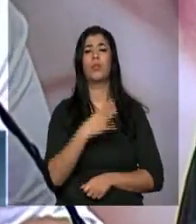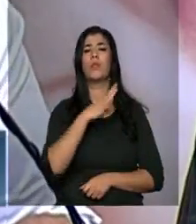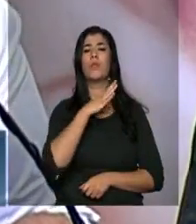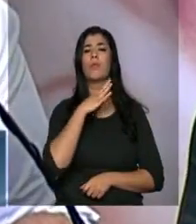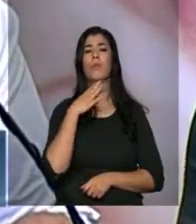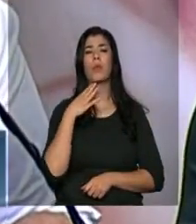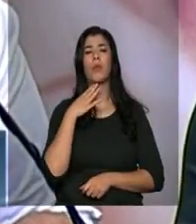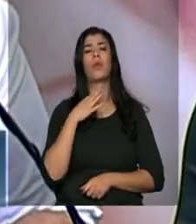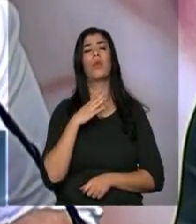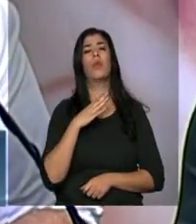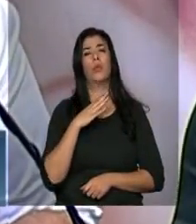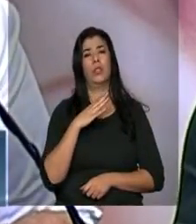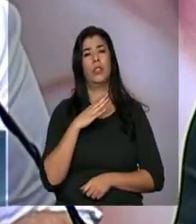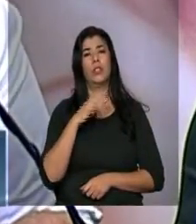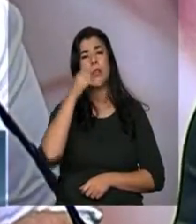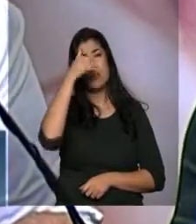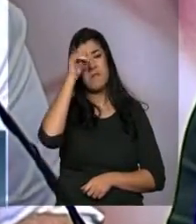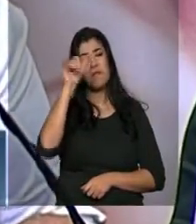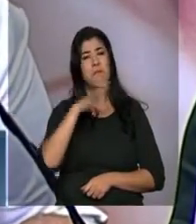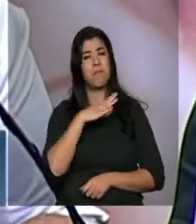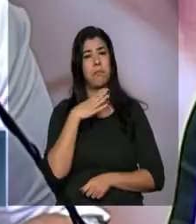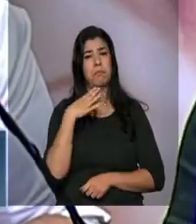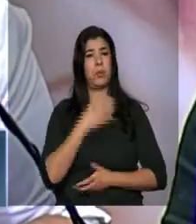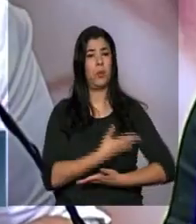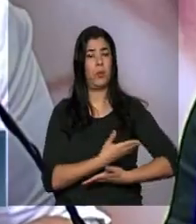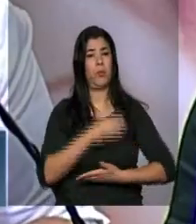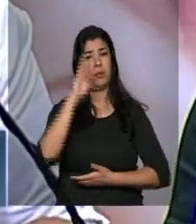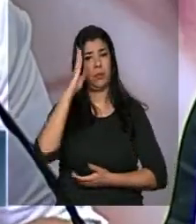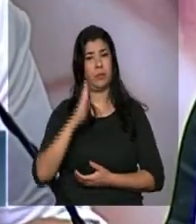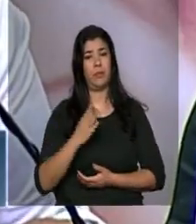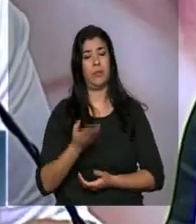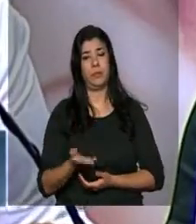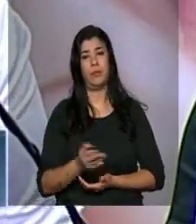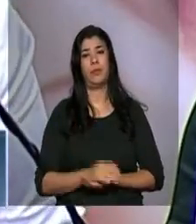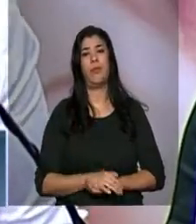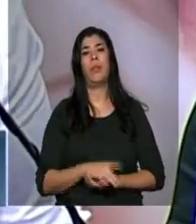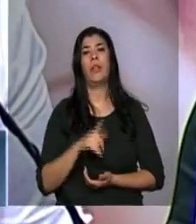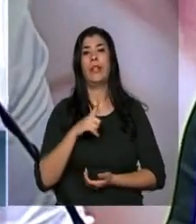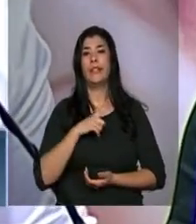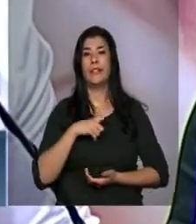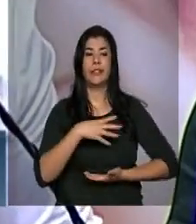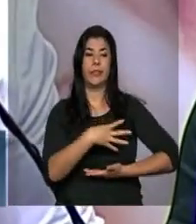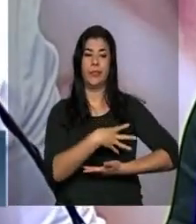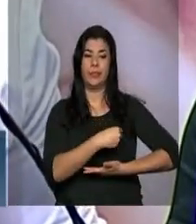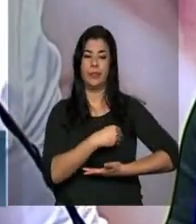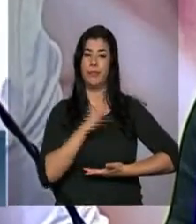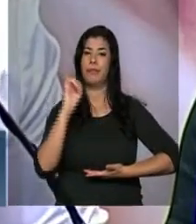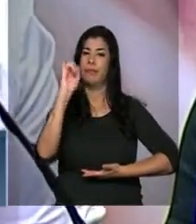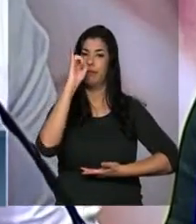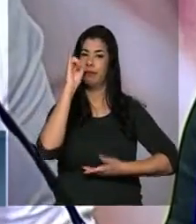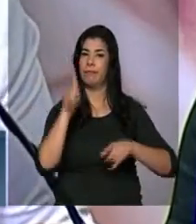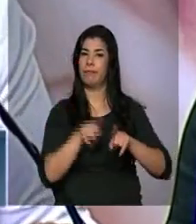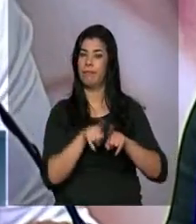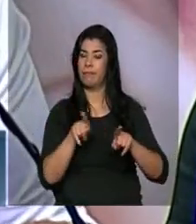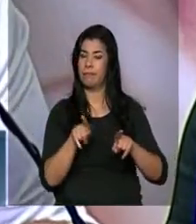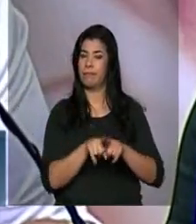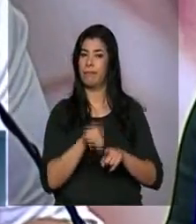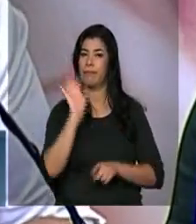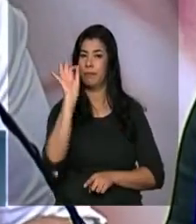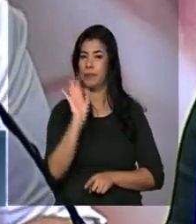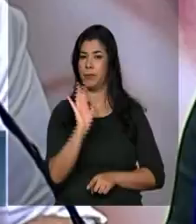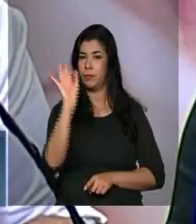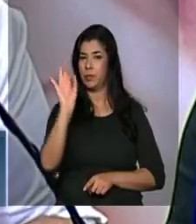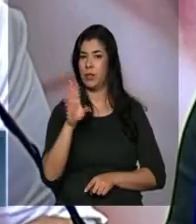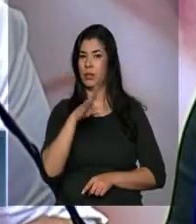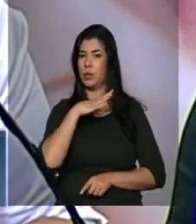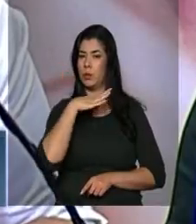né, no Brasil. Então, o impacto do aleitamento materno, né, é extremamente relevante para essa redução, né, dos índices da